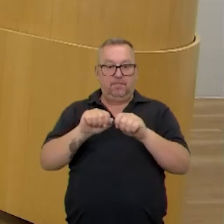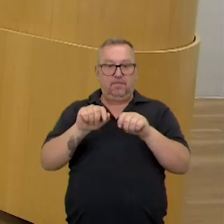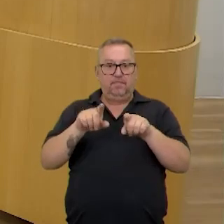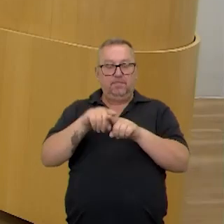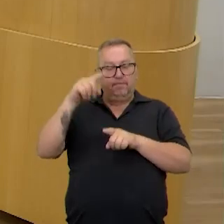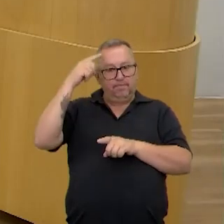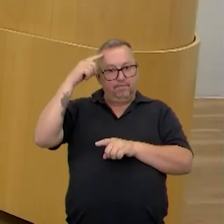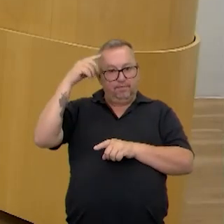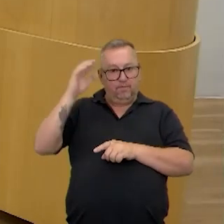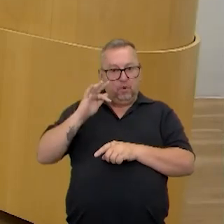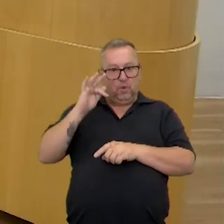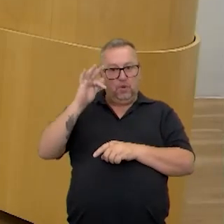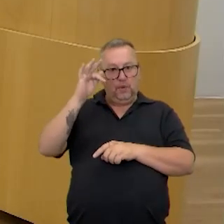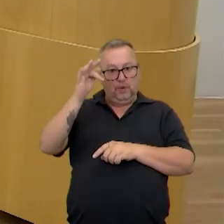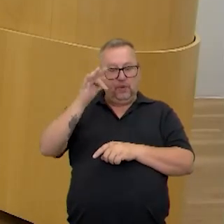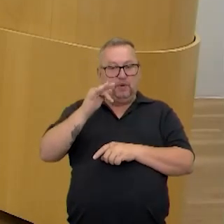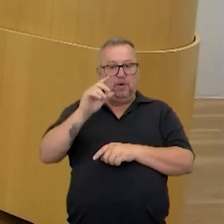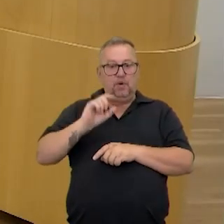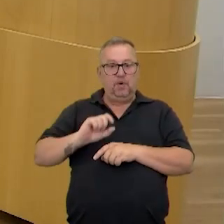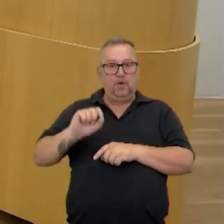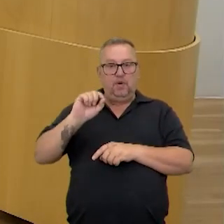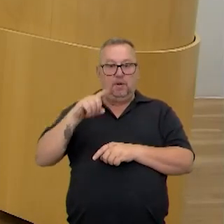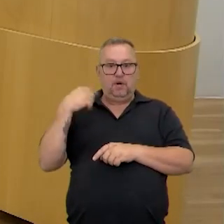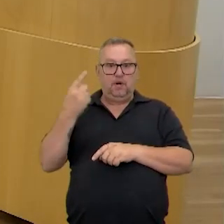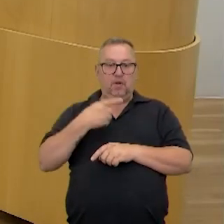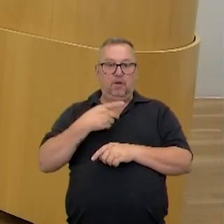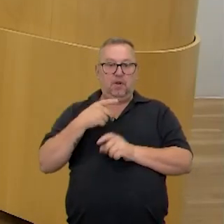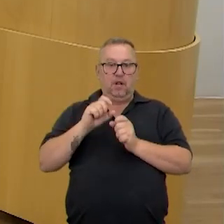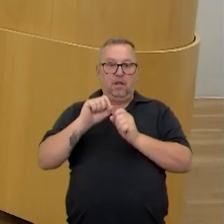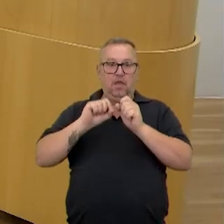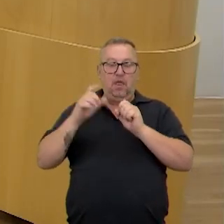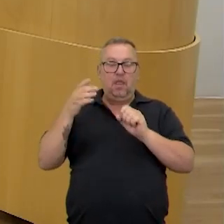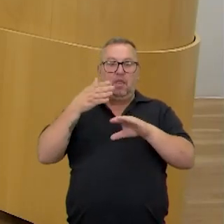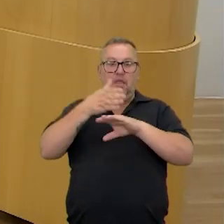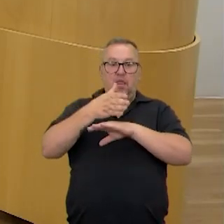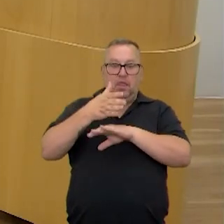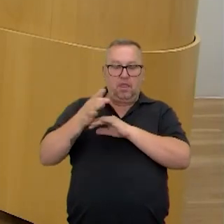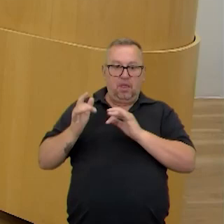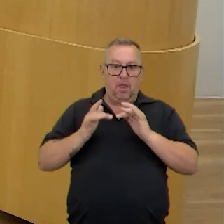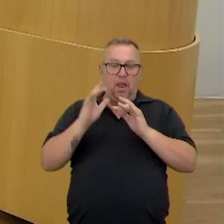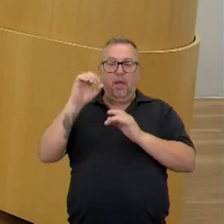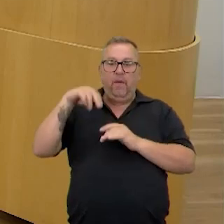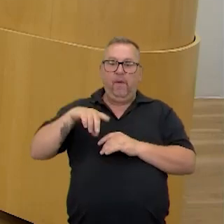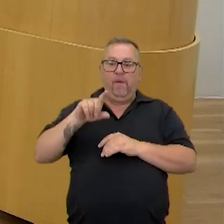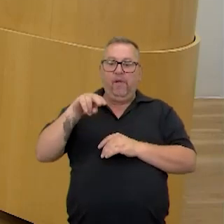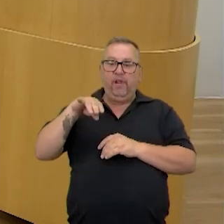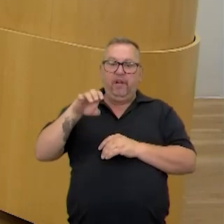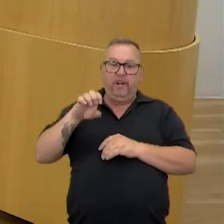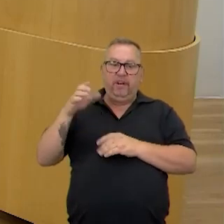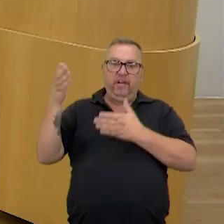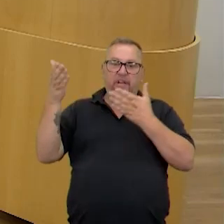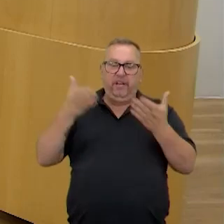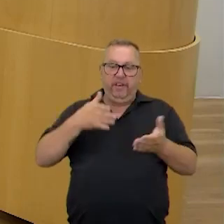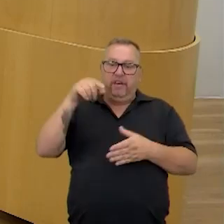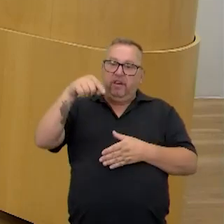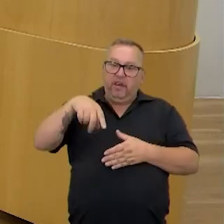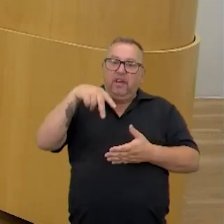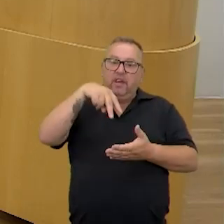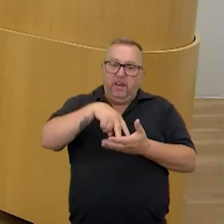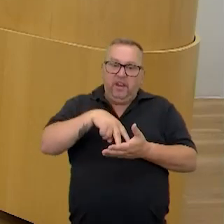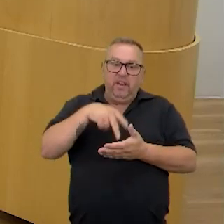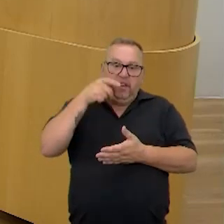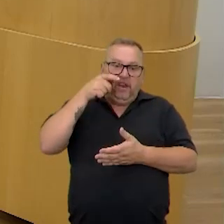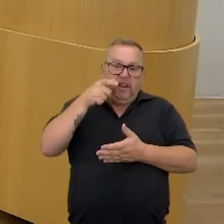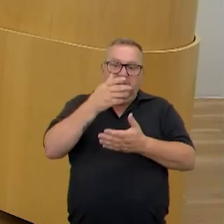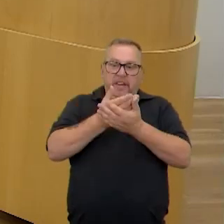ideia no futuro, né, Russo? Já que a gente quer que a galera interaja com a gente online, por que não trazê-los aqui para o estúdio também? Sim.